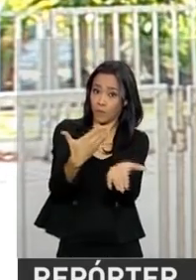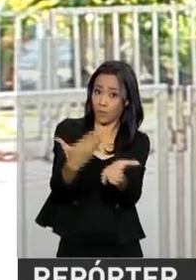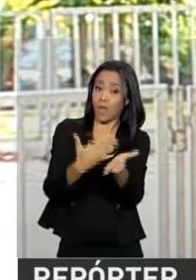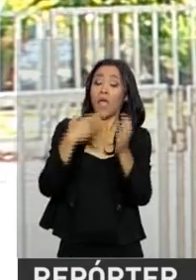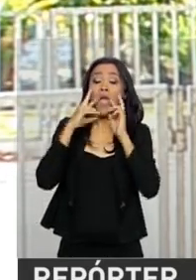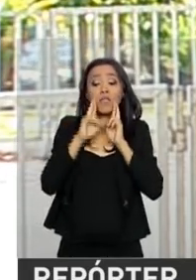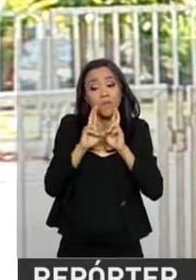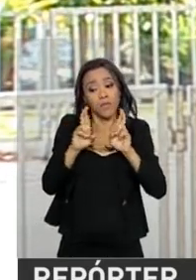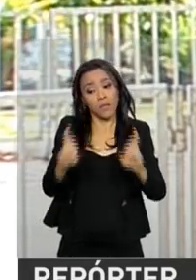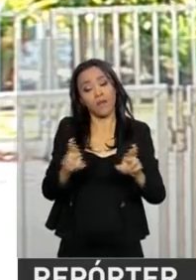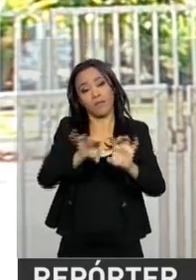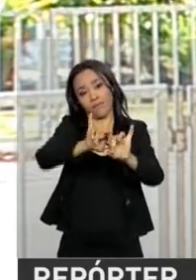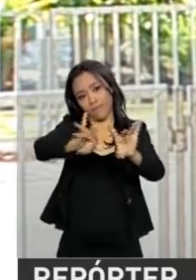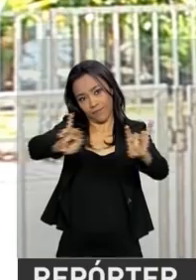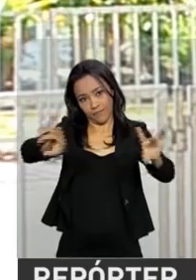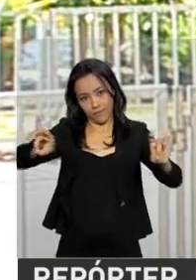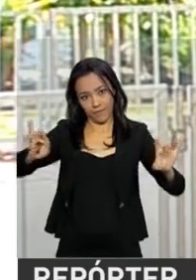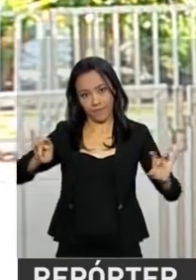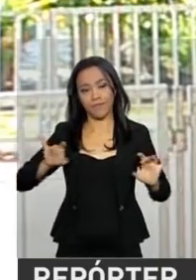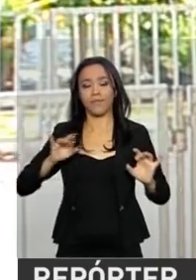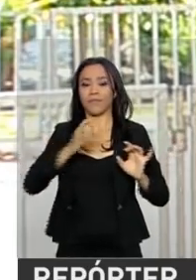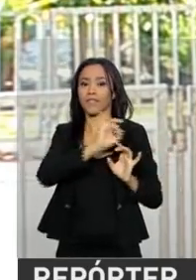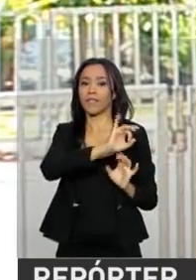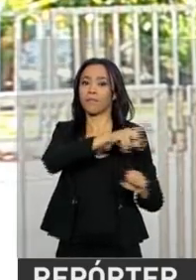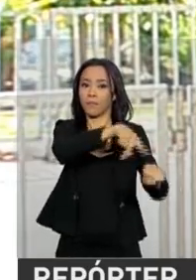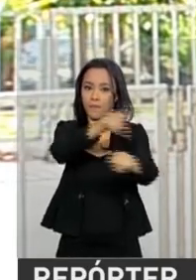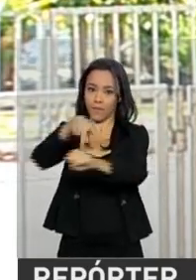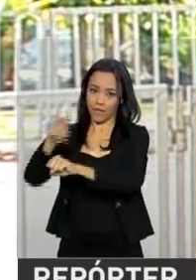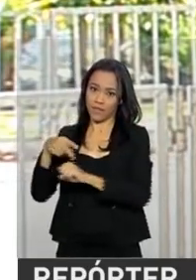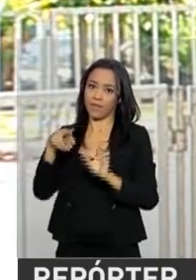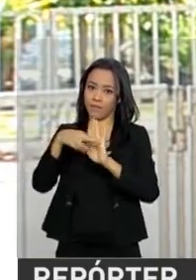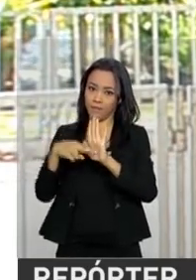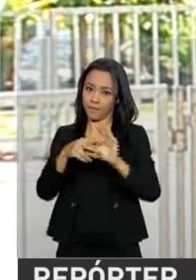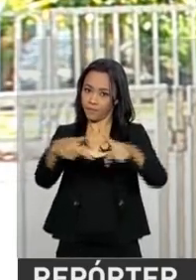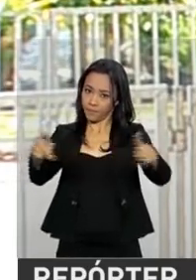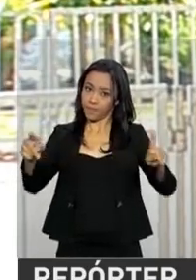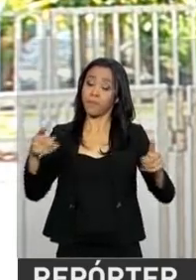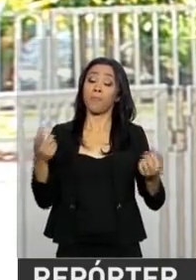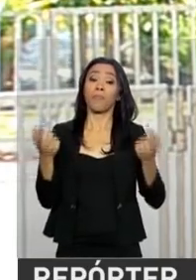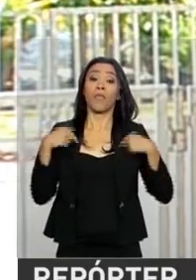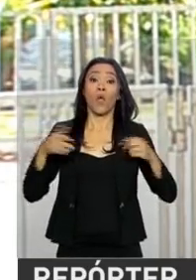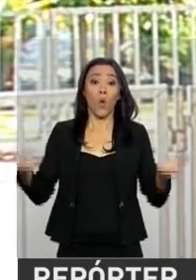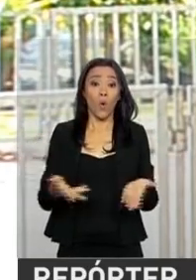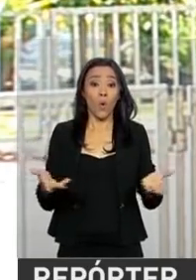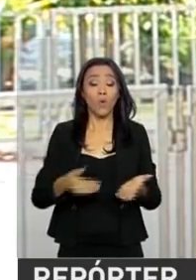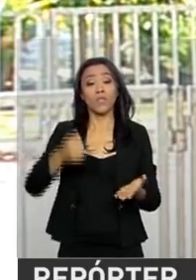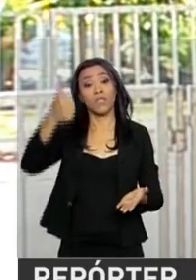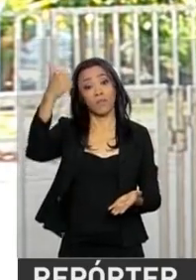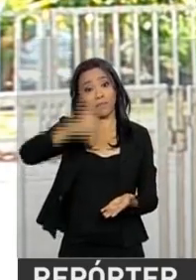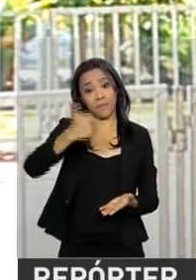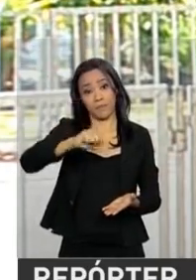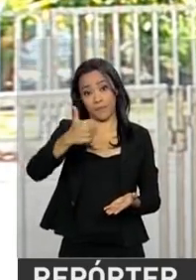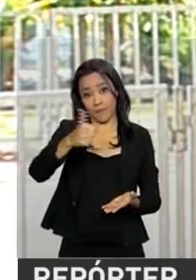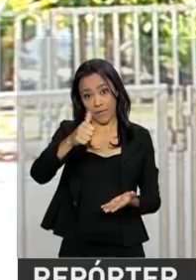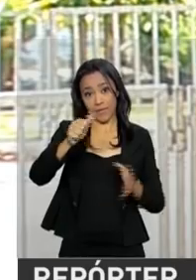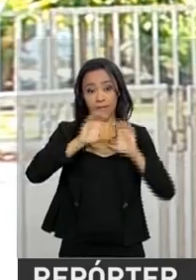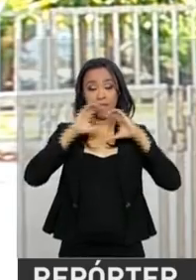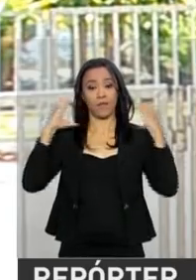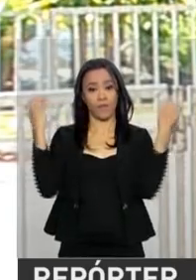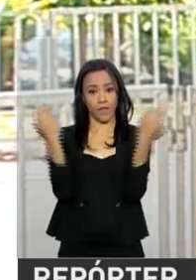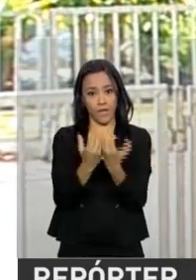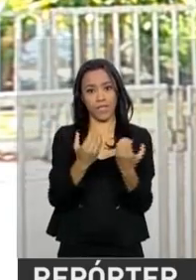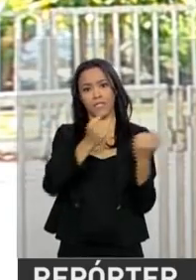regionalidades de cada país hoje e amanhã o Brasil Recebe a 11ª conferência de chefes de